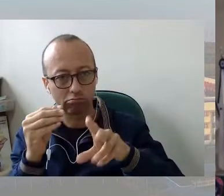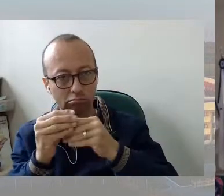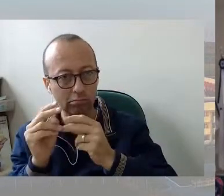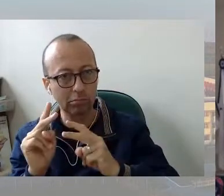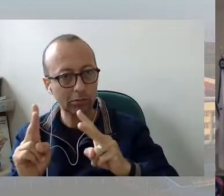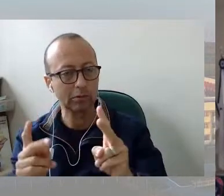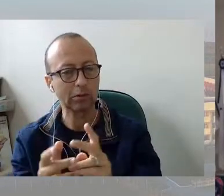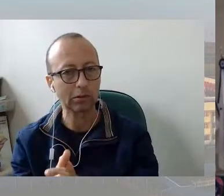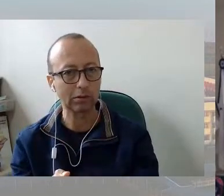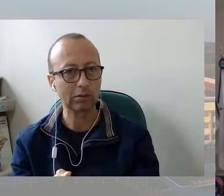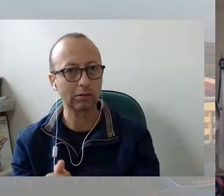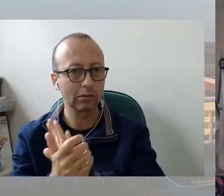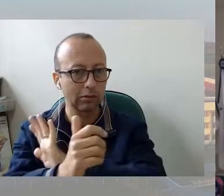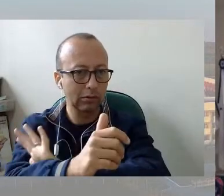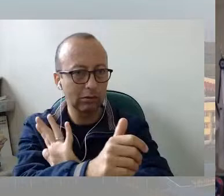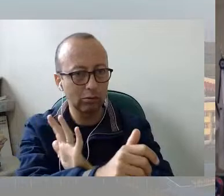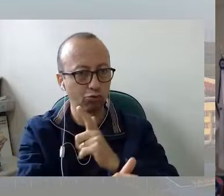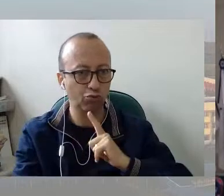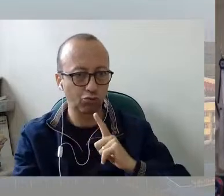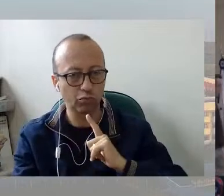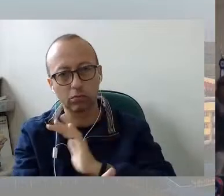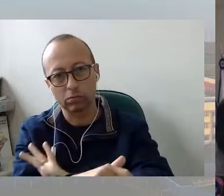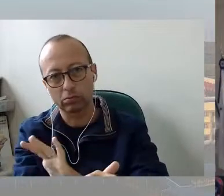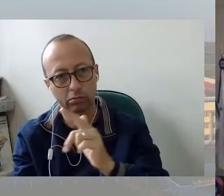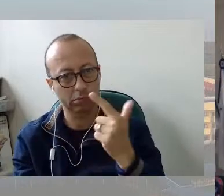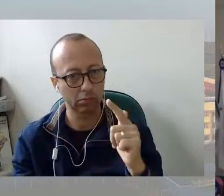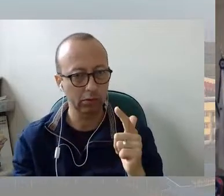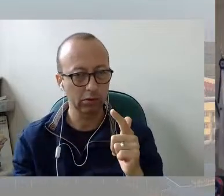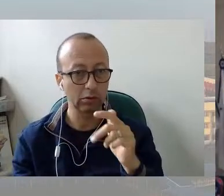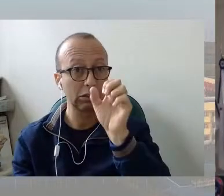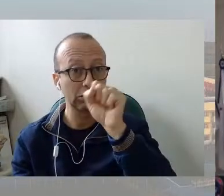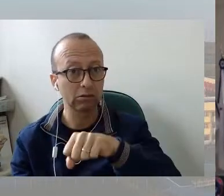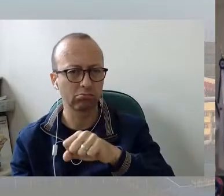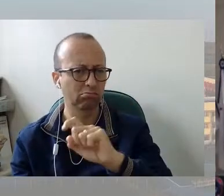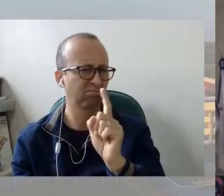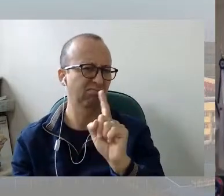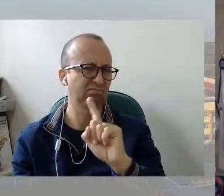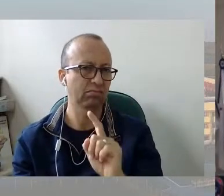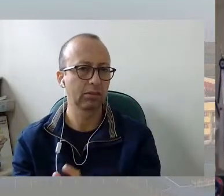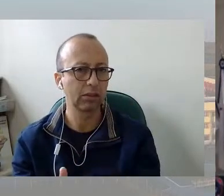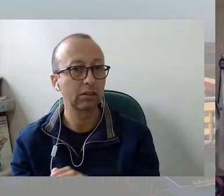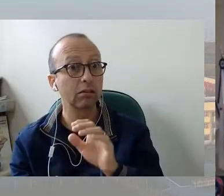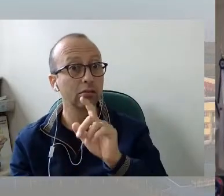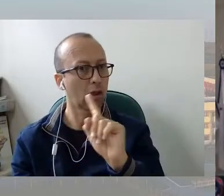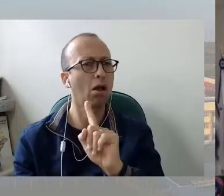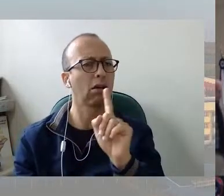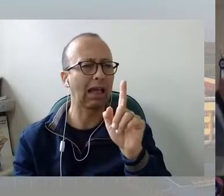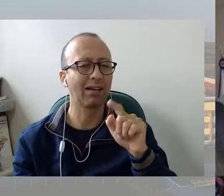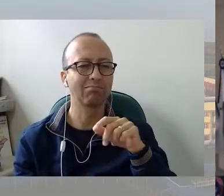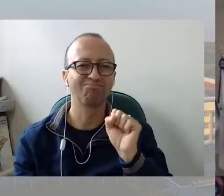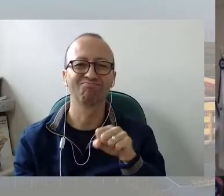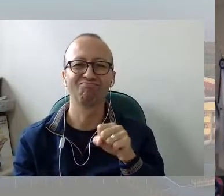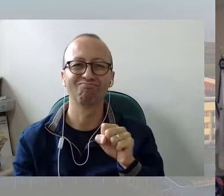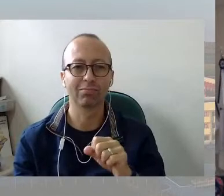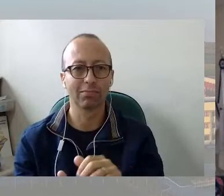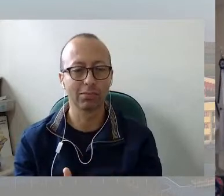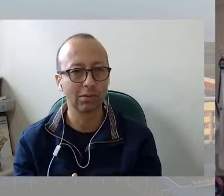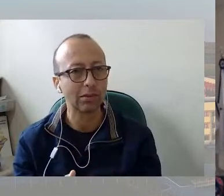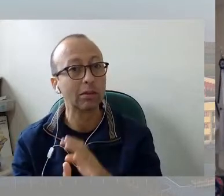existe, o racismo que não existe, o sim que é não, o não que é sim, é assim o Brasil ou